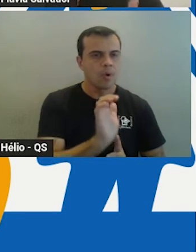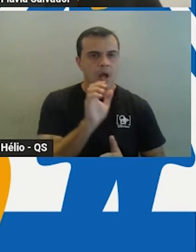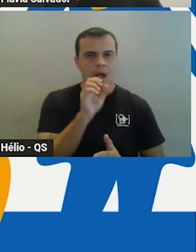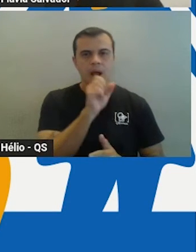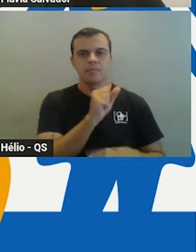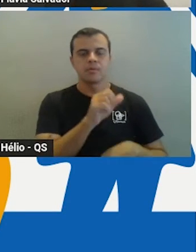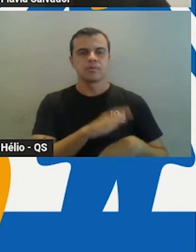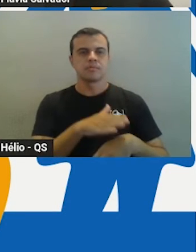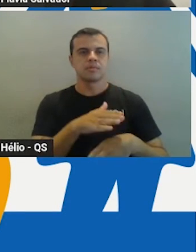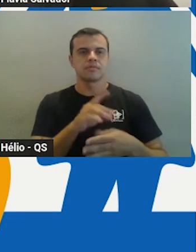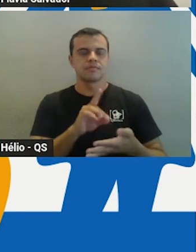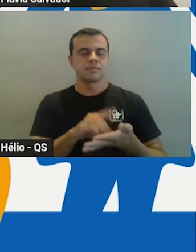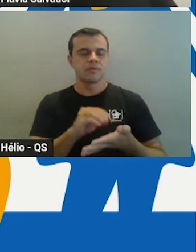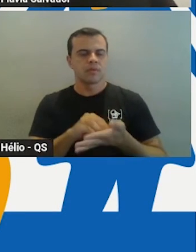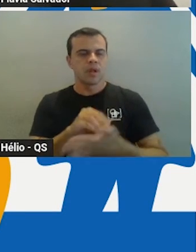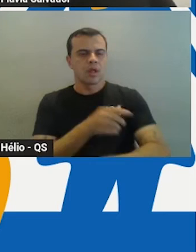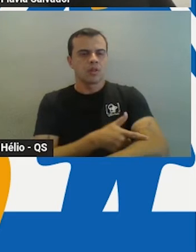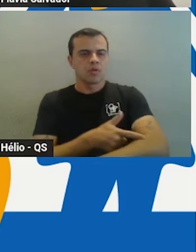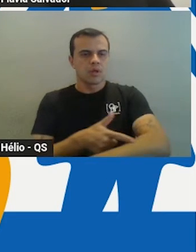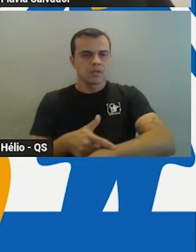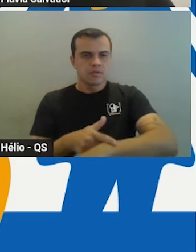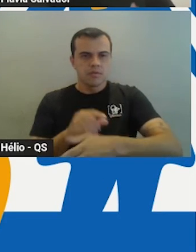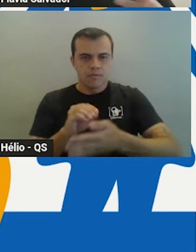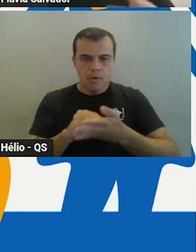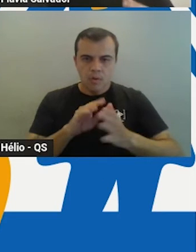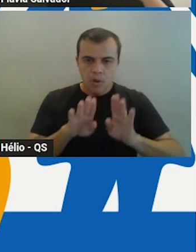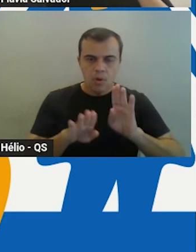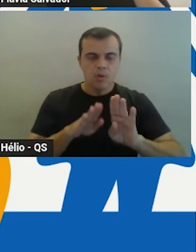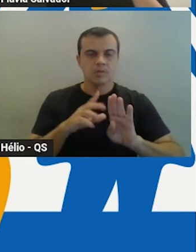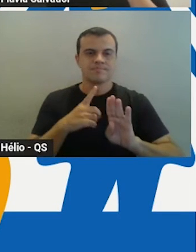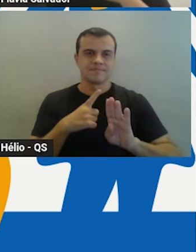falta gentileza, se falta cuidado,